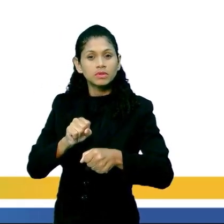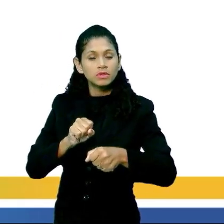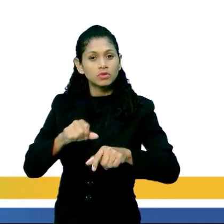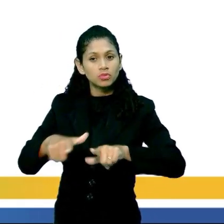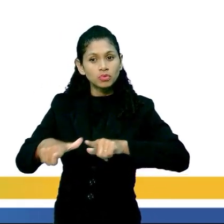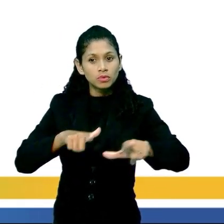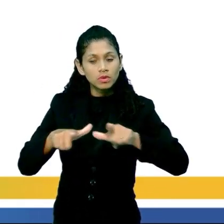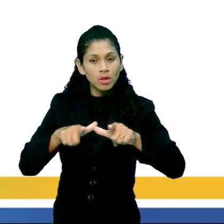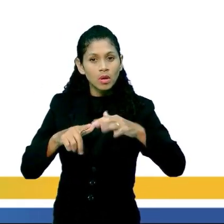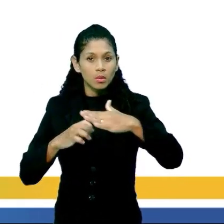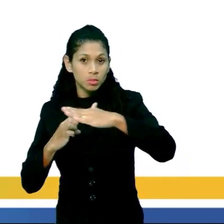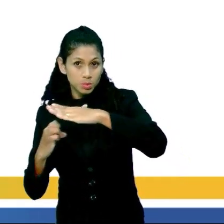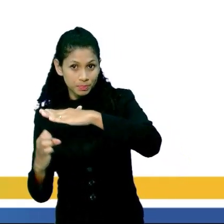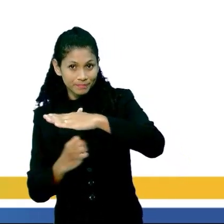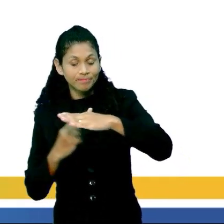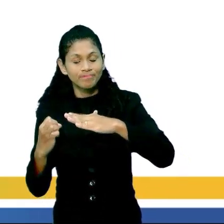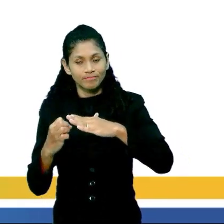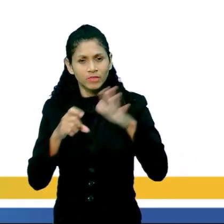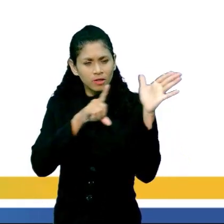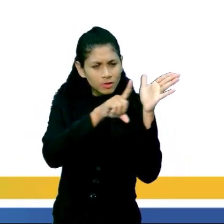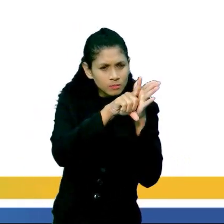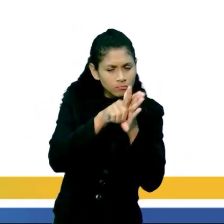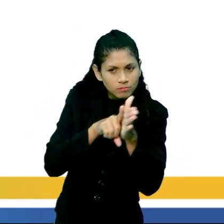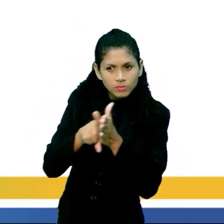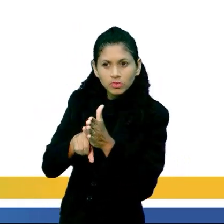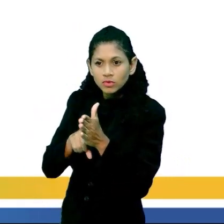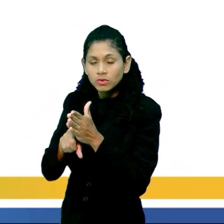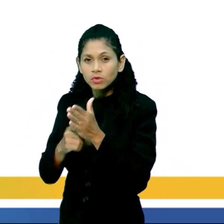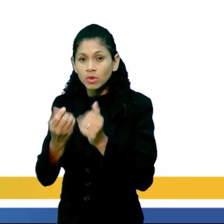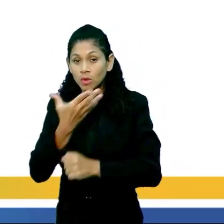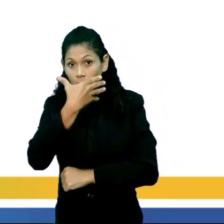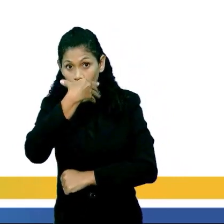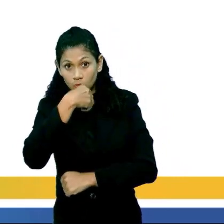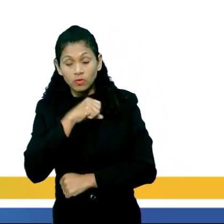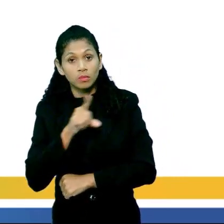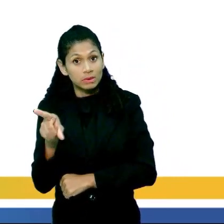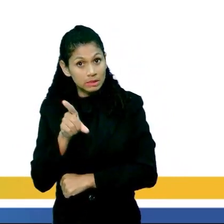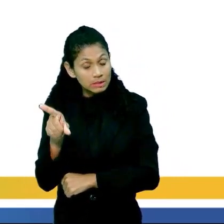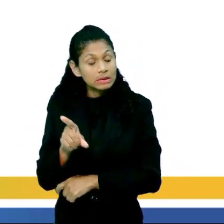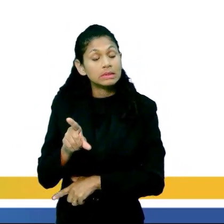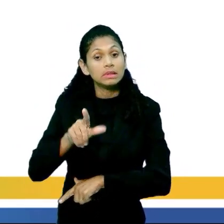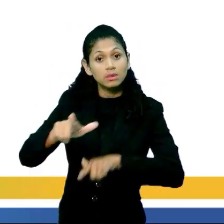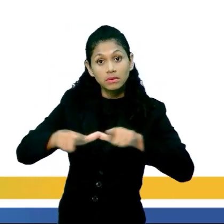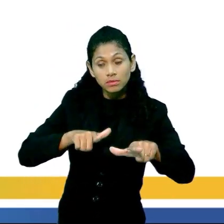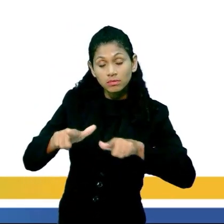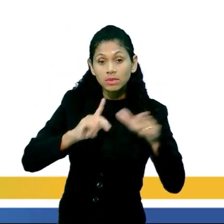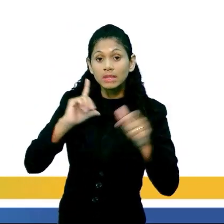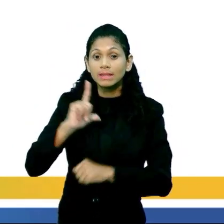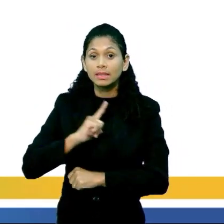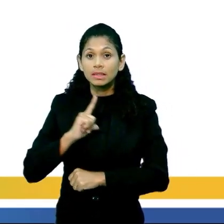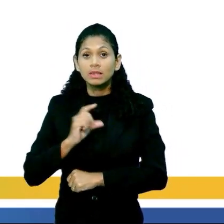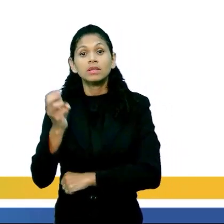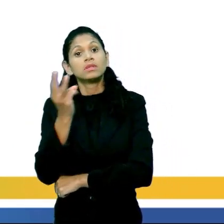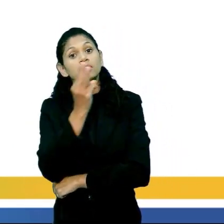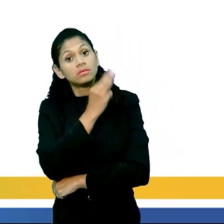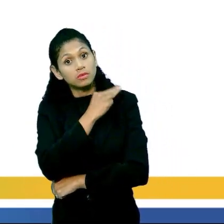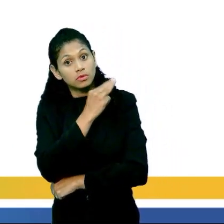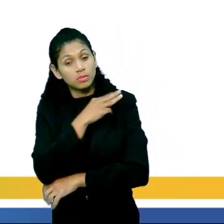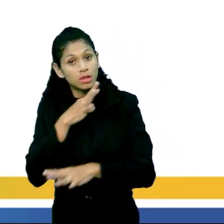Verificou-se que 1/4 dos homens que ali trabalham têm o ensino médio